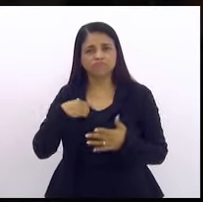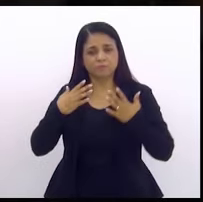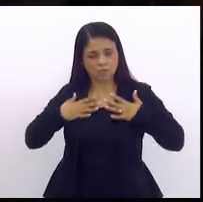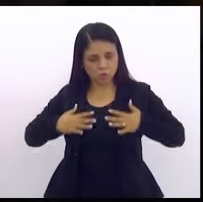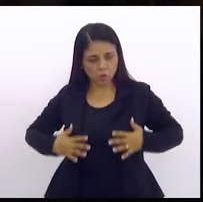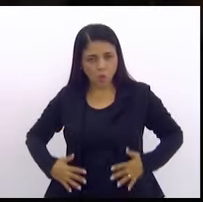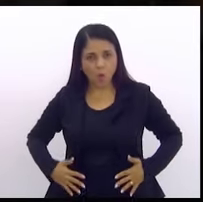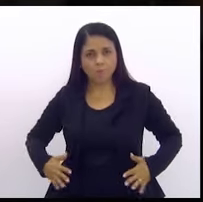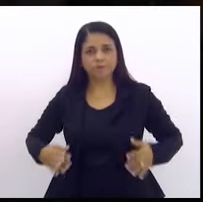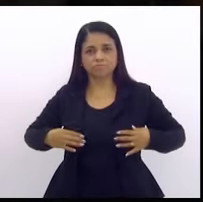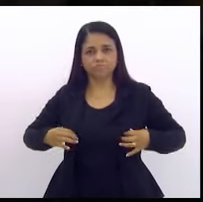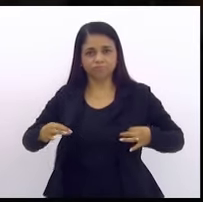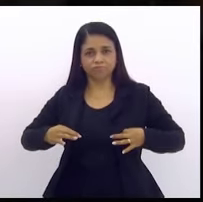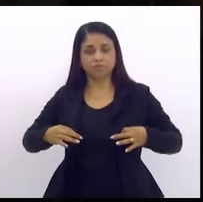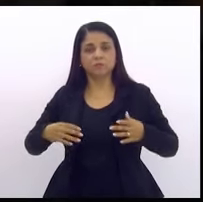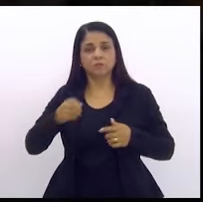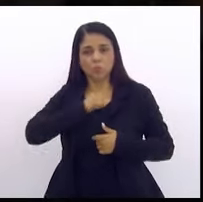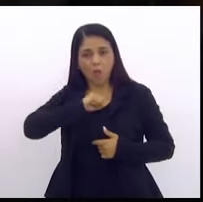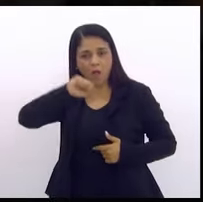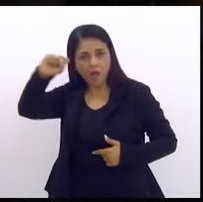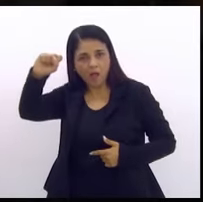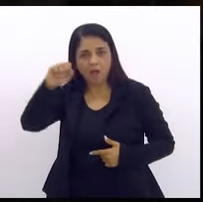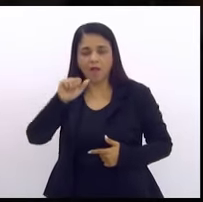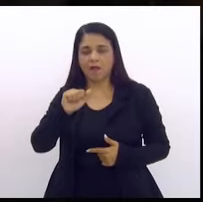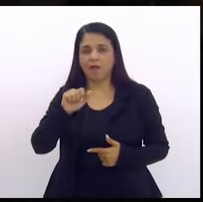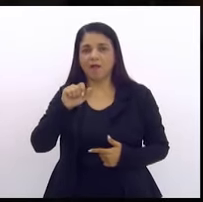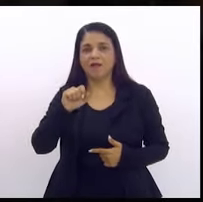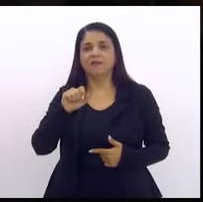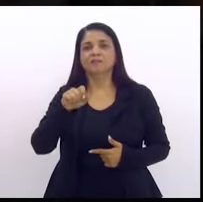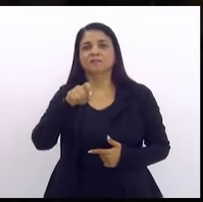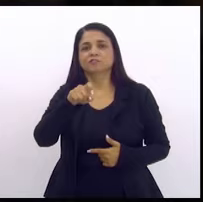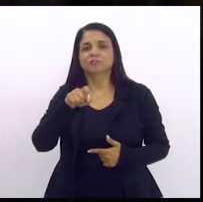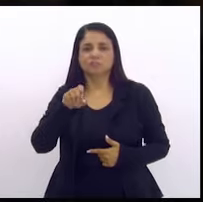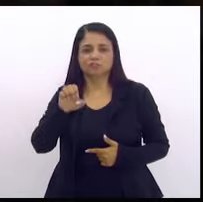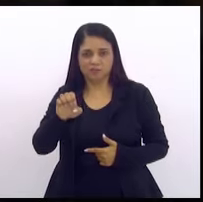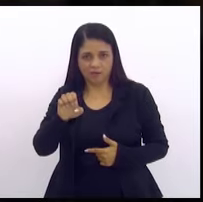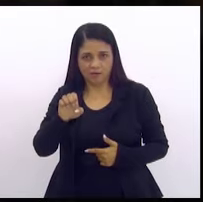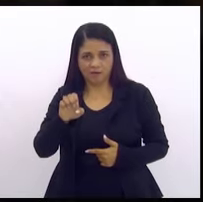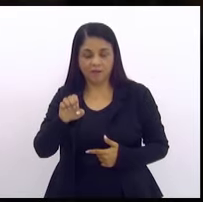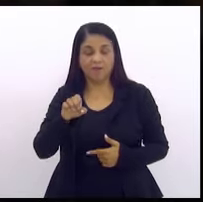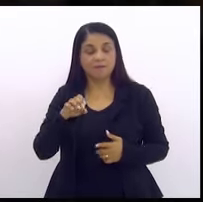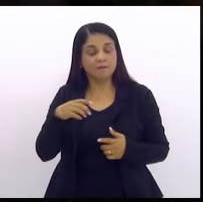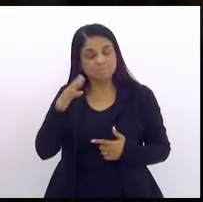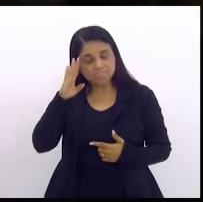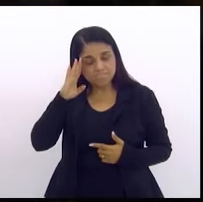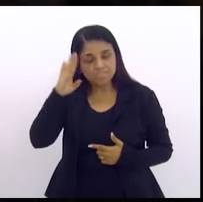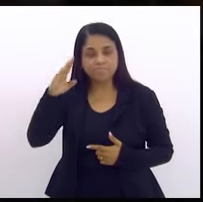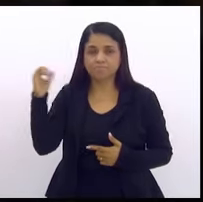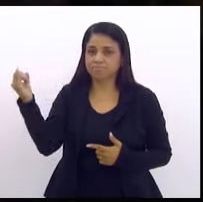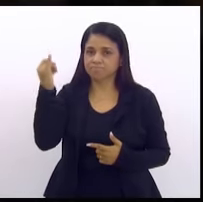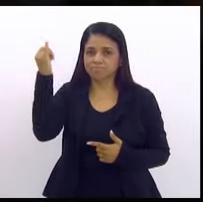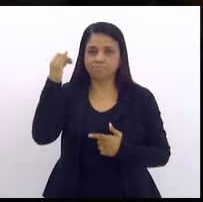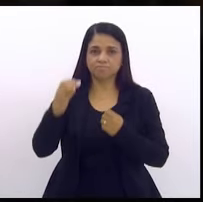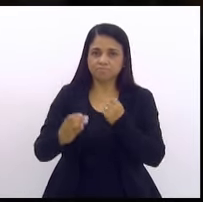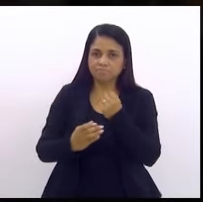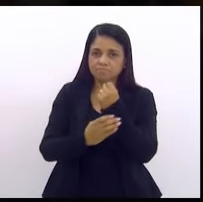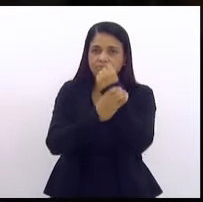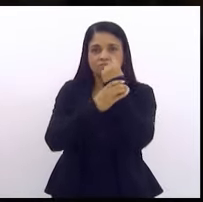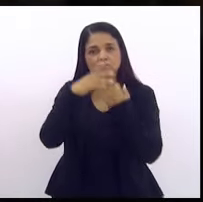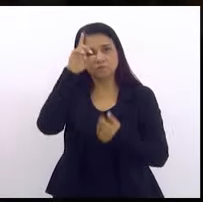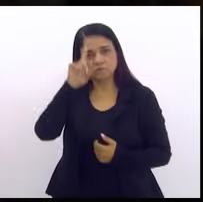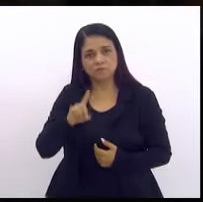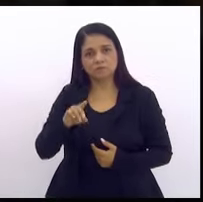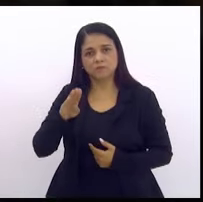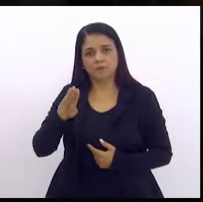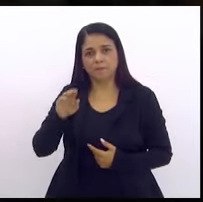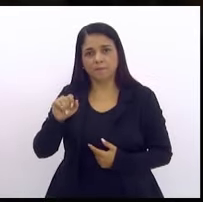diante do seu axé. Então, é fundamental que a gente assegure o direito das baianas do Acarajé